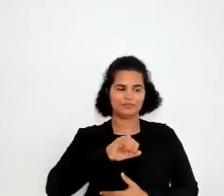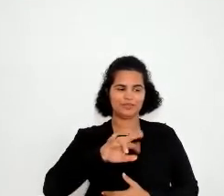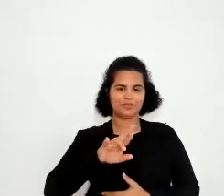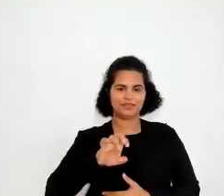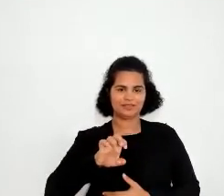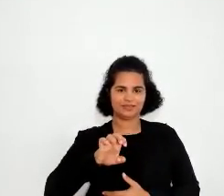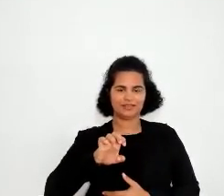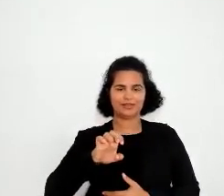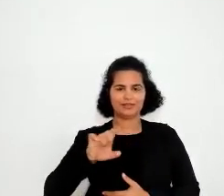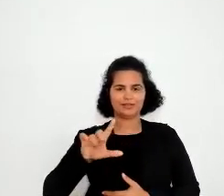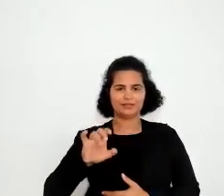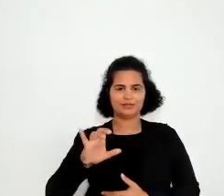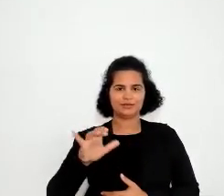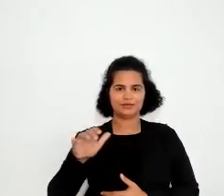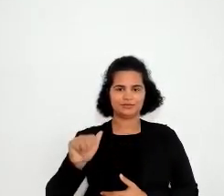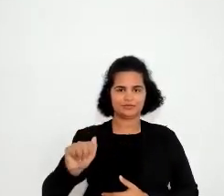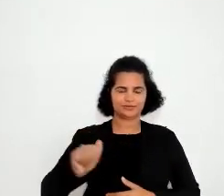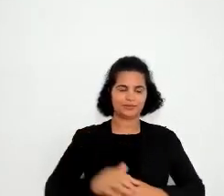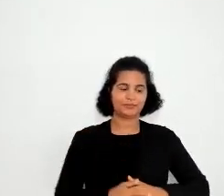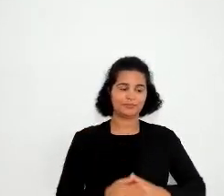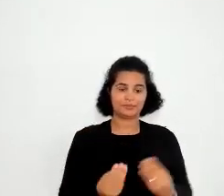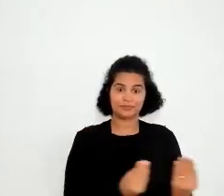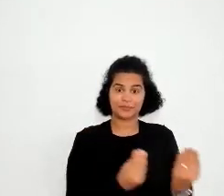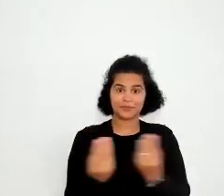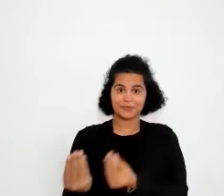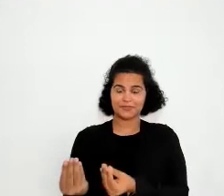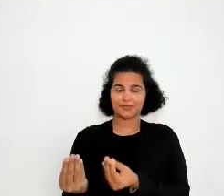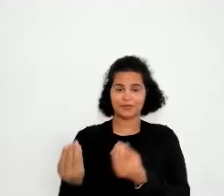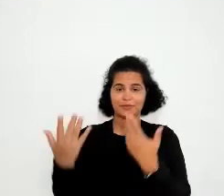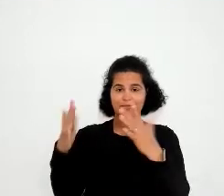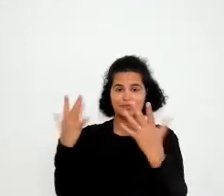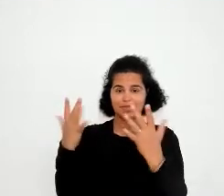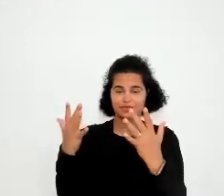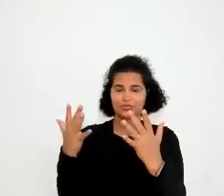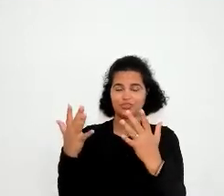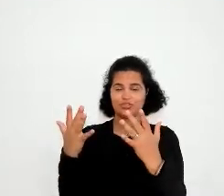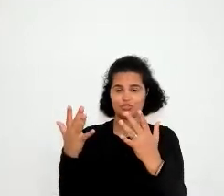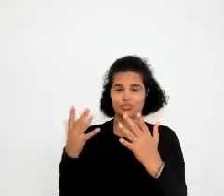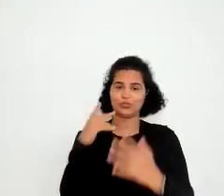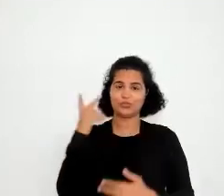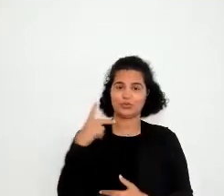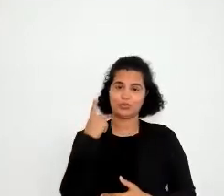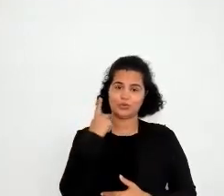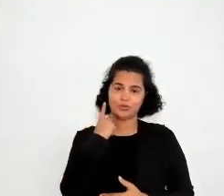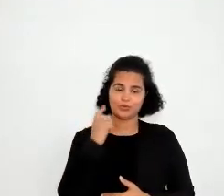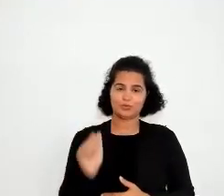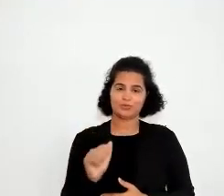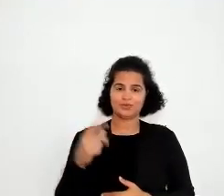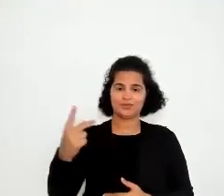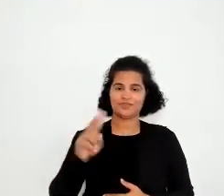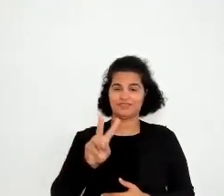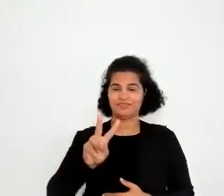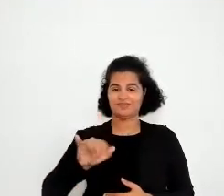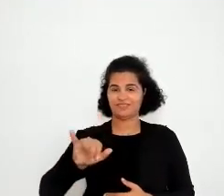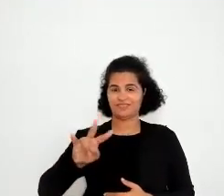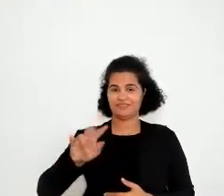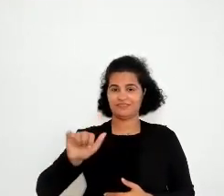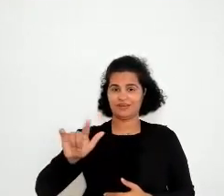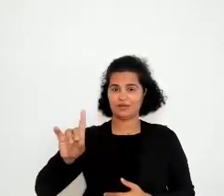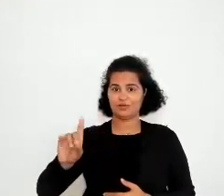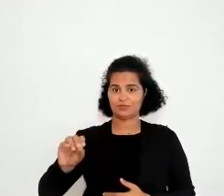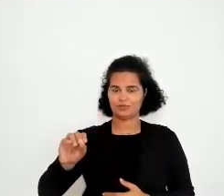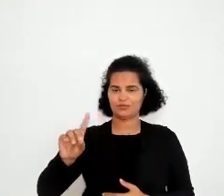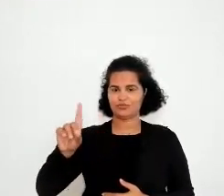para passar as mãos do seu homenageado, procurador aposentado do Estado, Vivaldo de Lima, que deverá vir